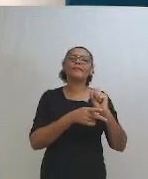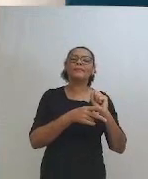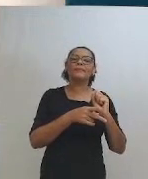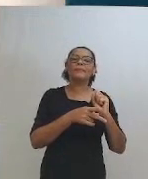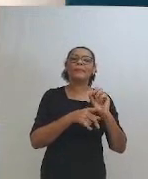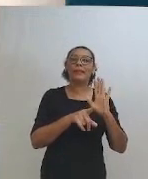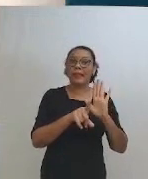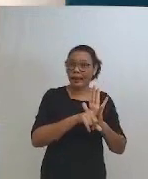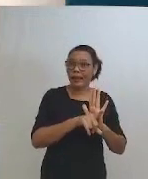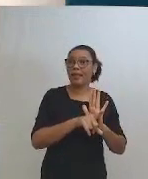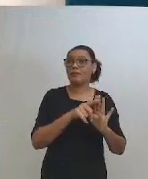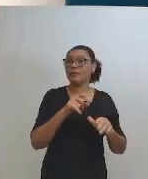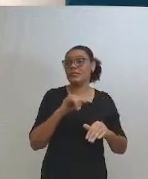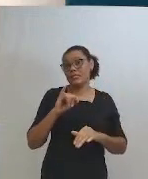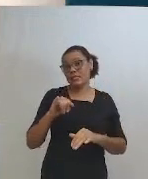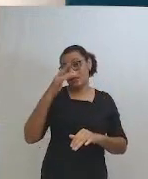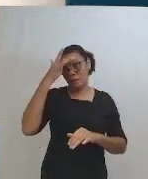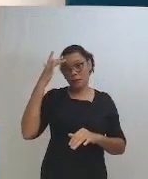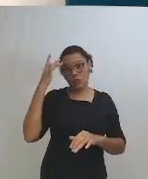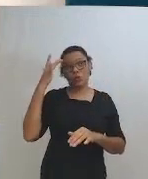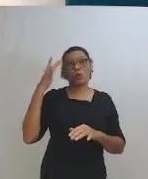ele se apresenta e